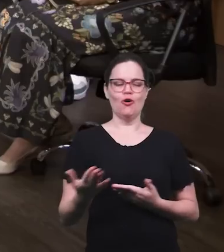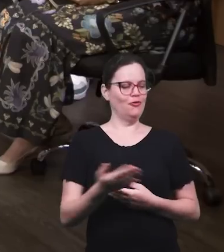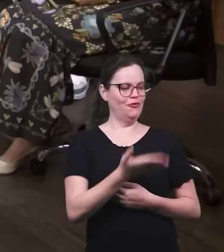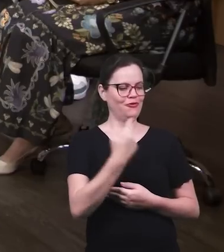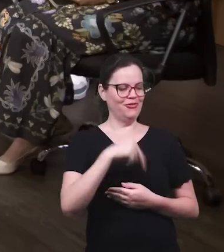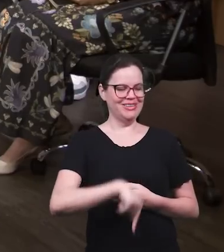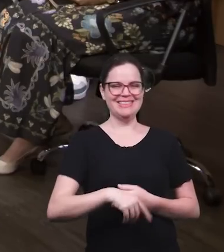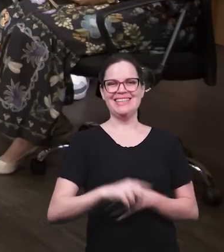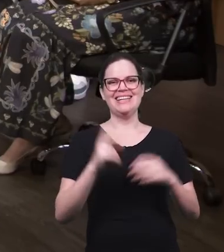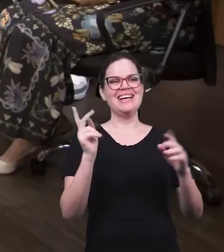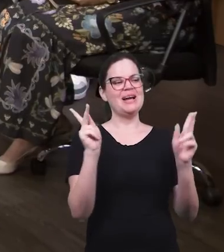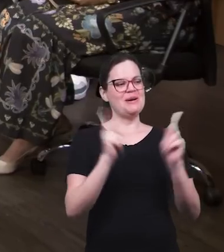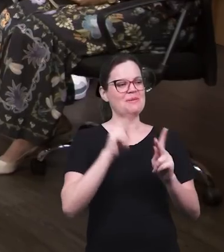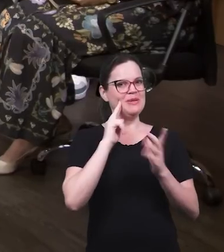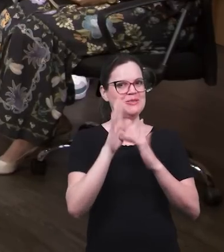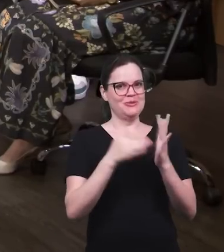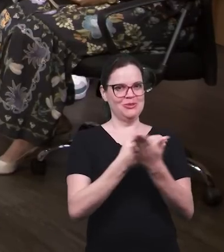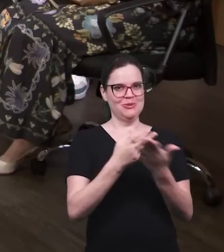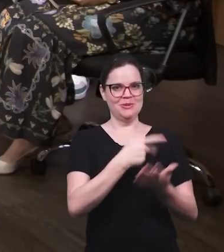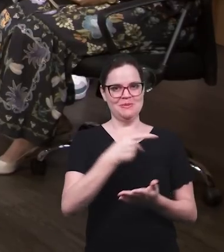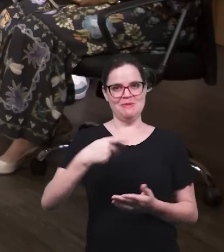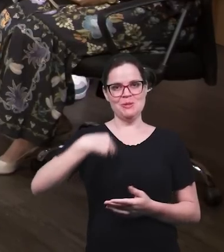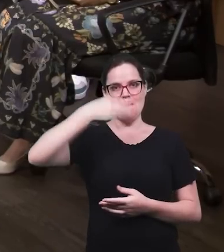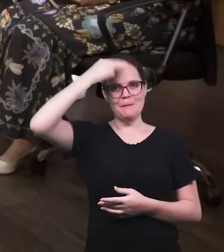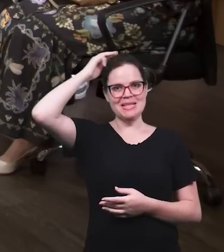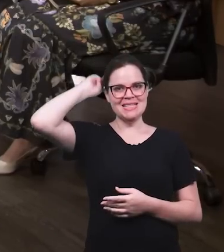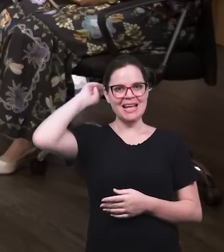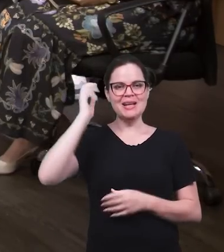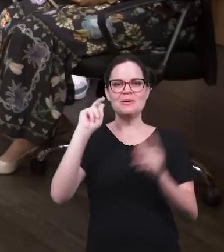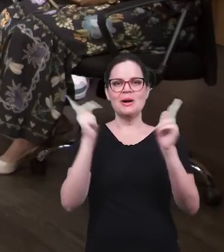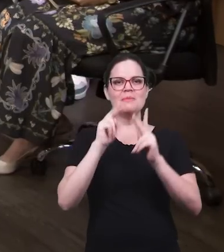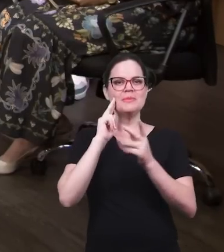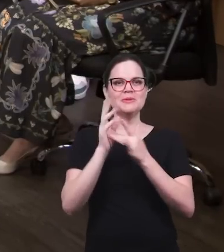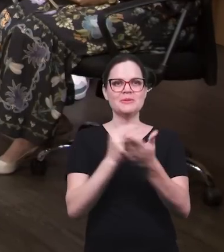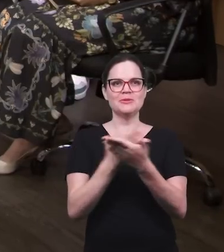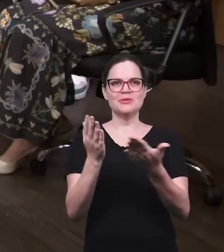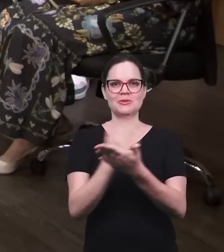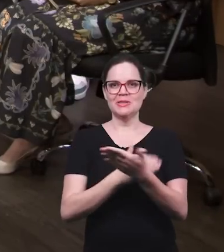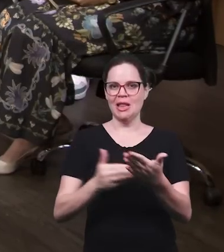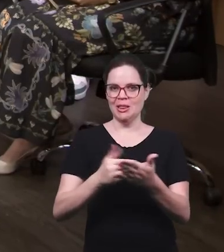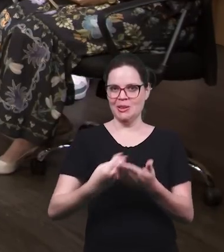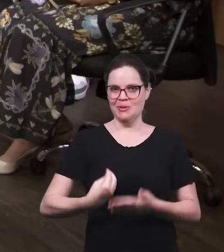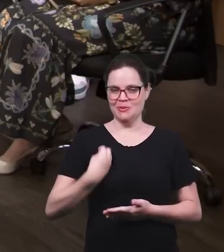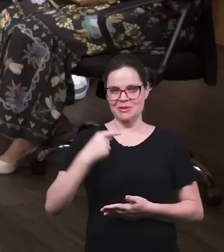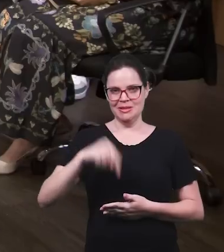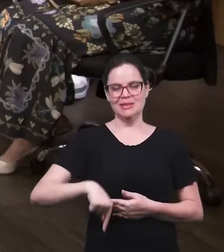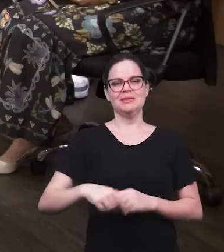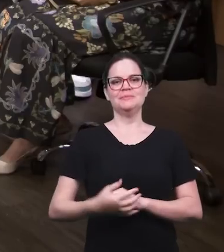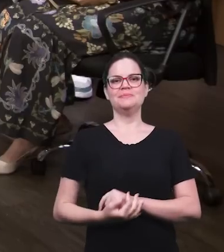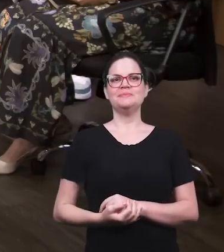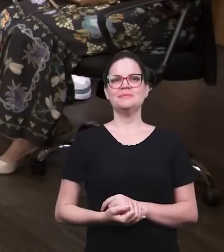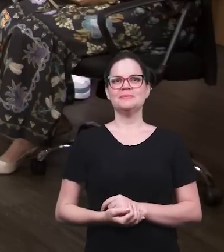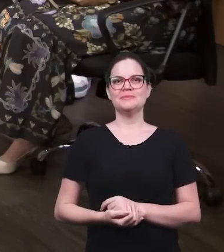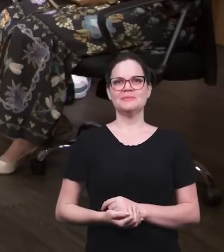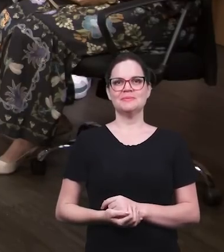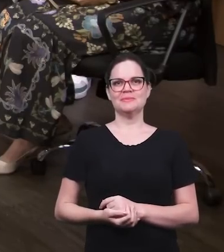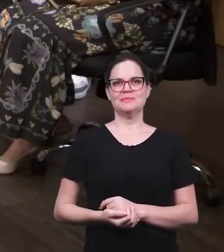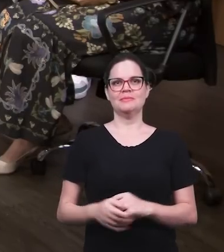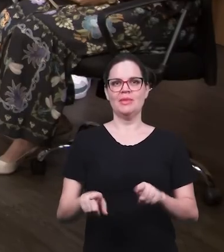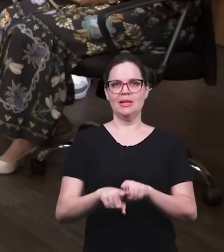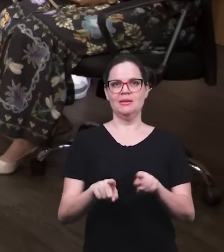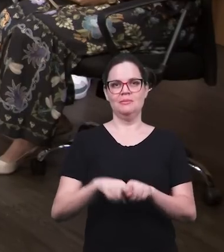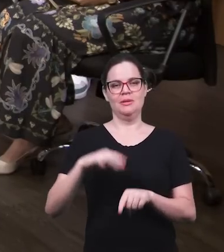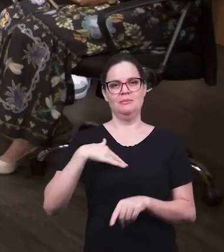Marcelo? Obrigado. Pastor Marcelo Ferreira, paz do Senhor. Paz do Senhor Josias, paz do Senhor jovens e a todos que estão conosco, a paz do Senhor. Muito